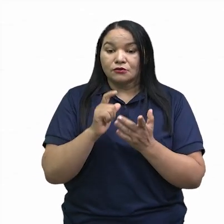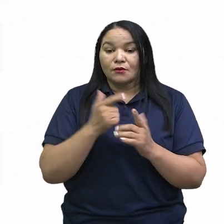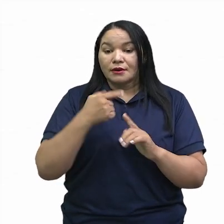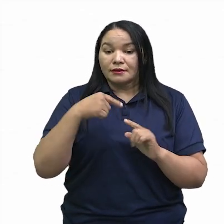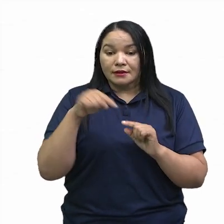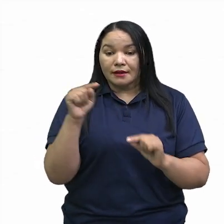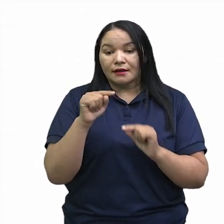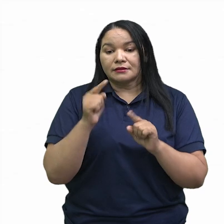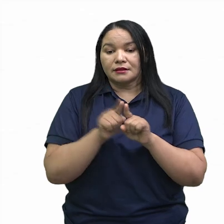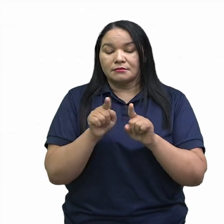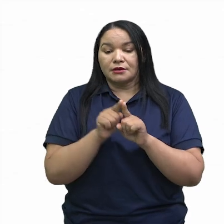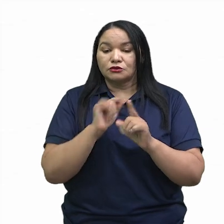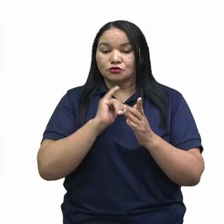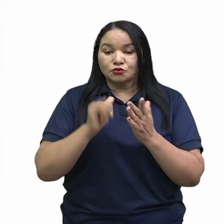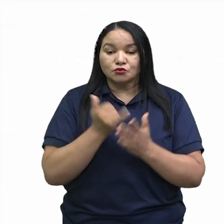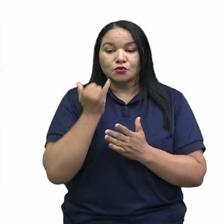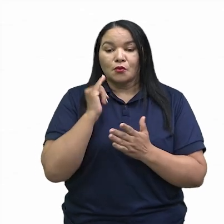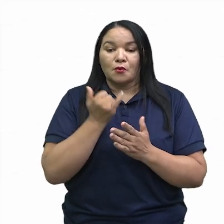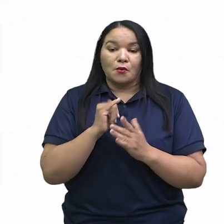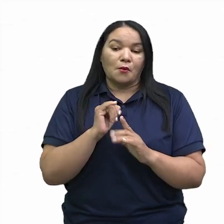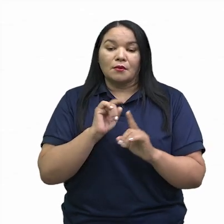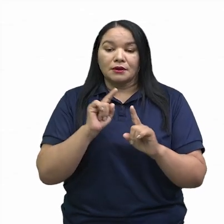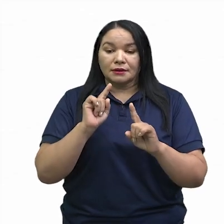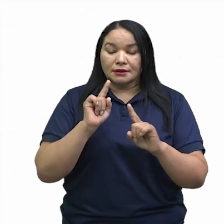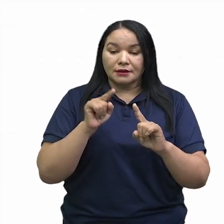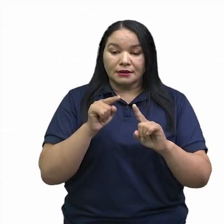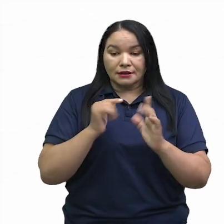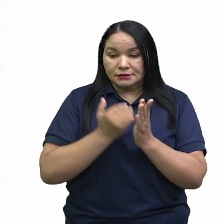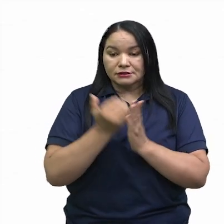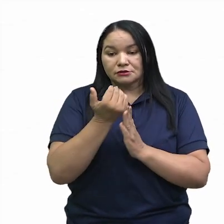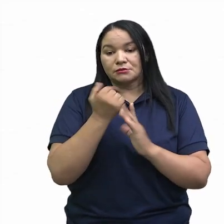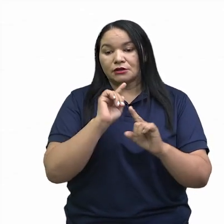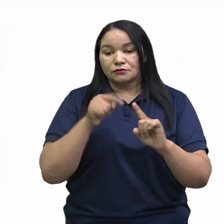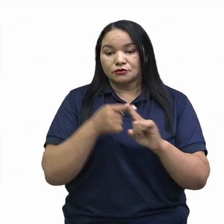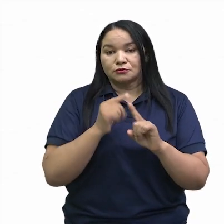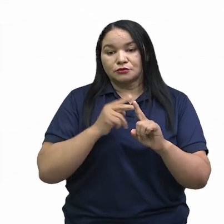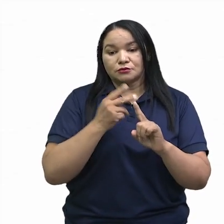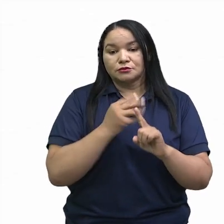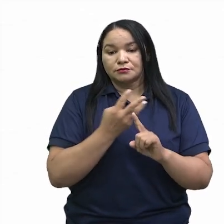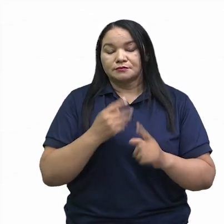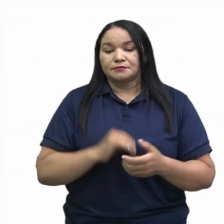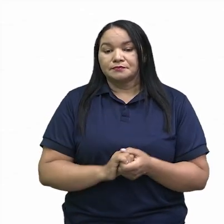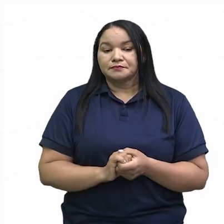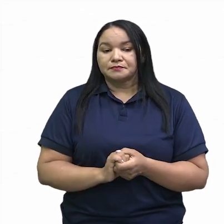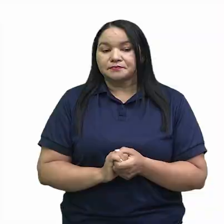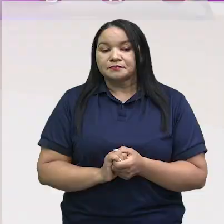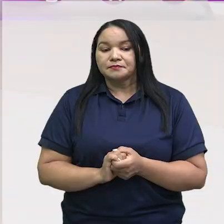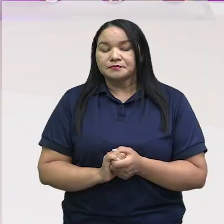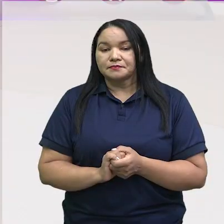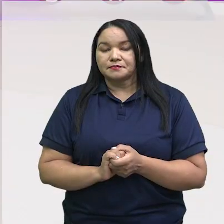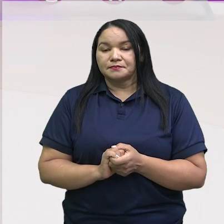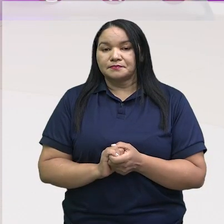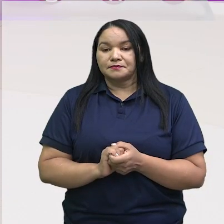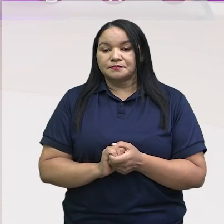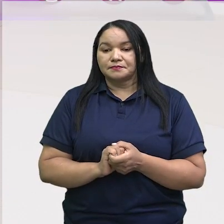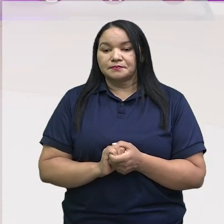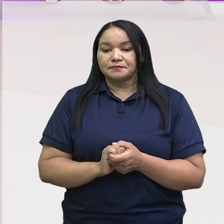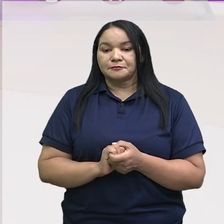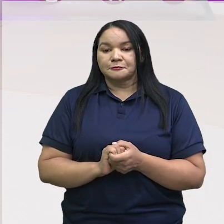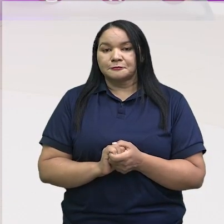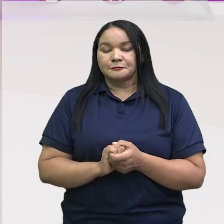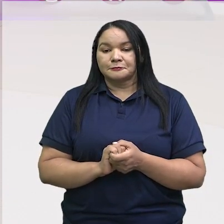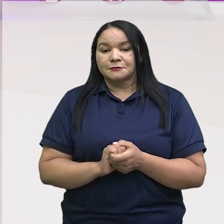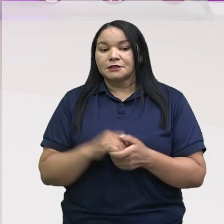linear e juros compostos com o crescimento exponencial. Detalhamento, juros compostos. Então,